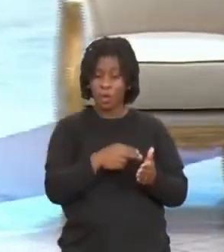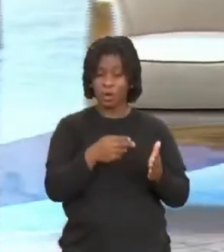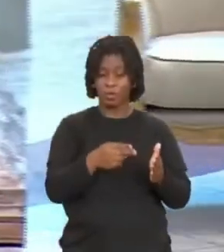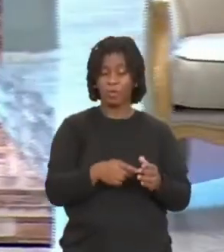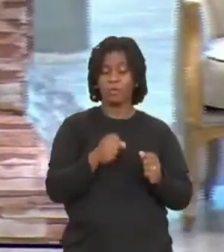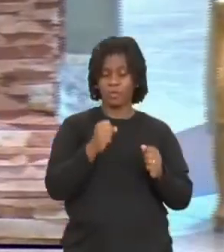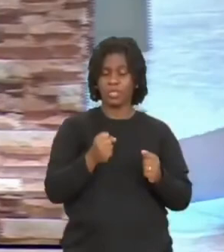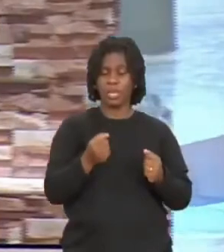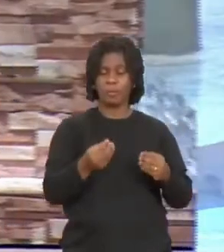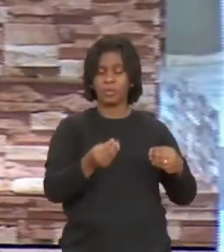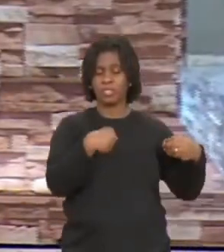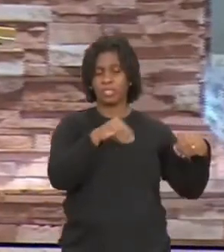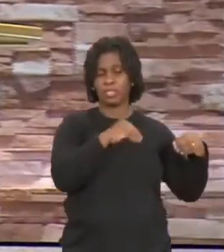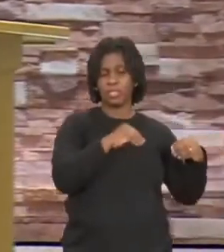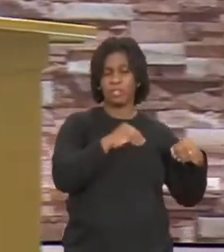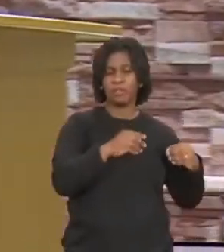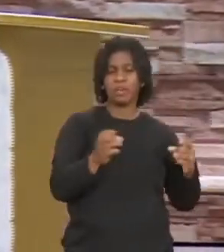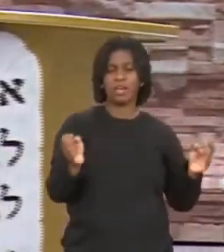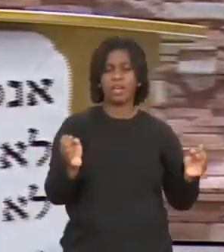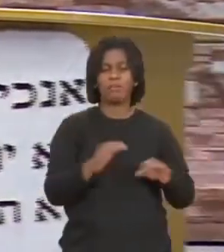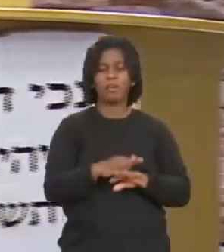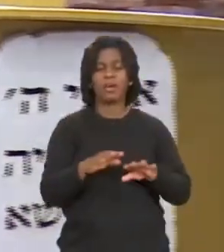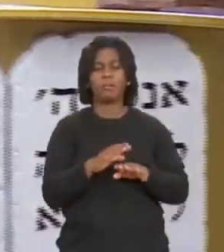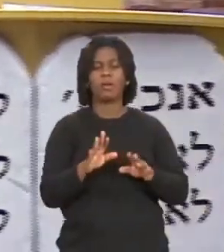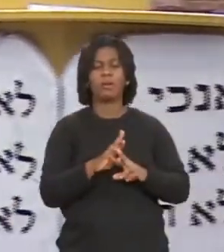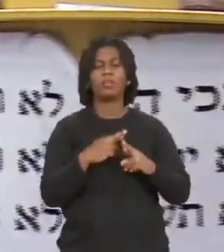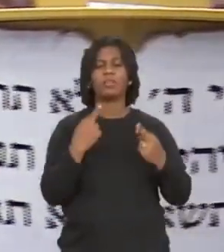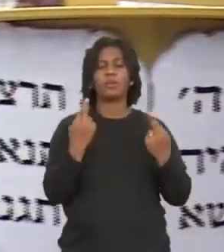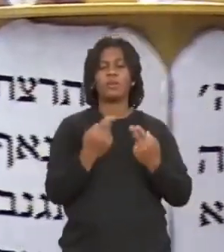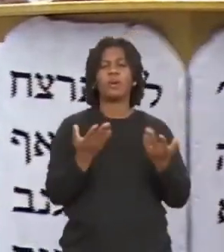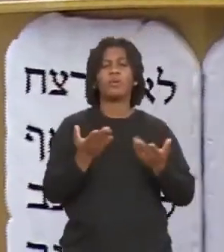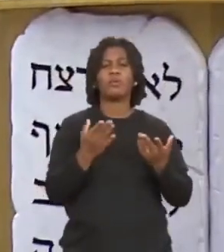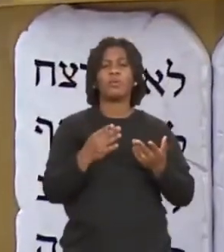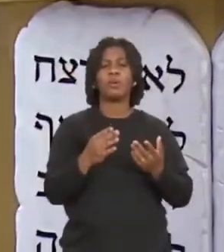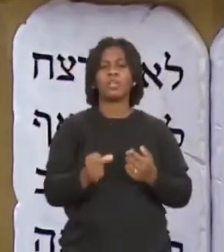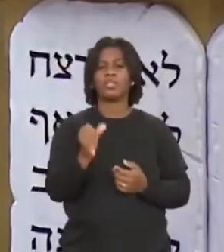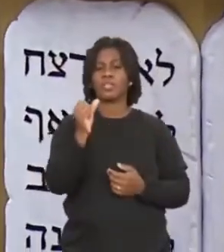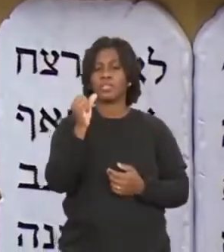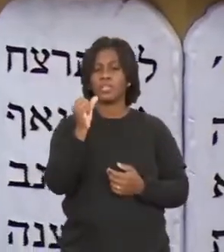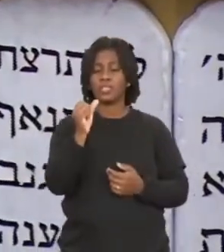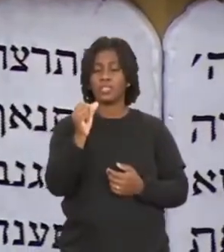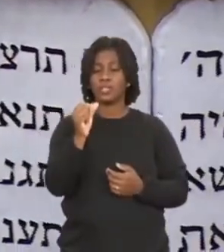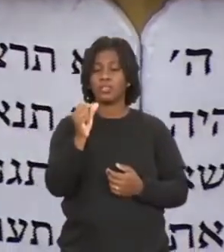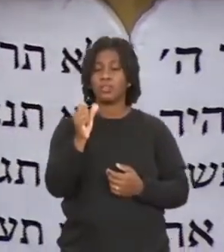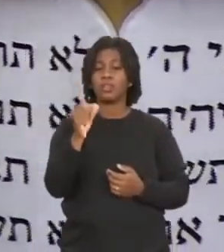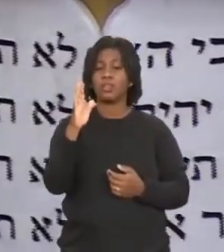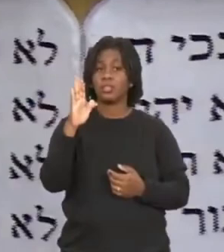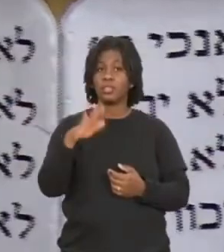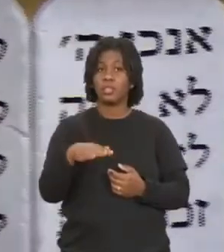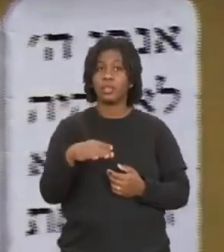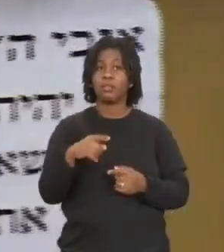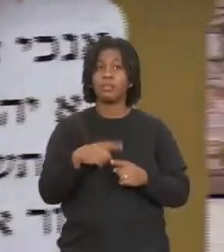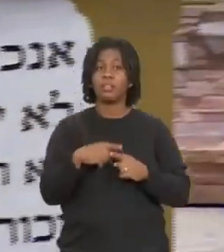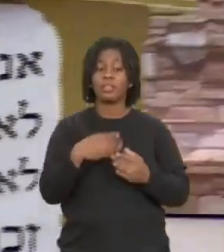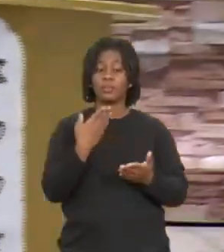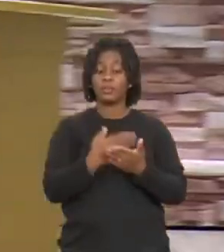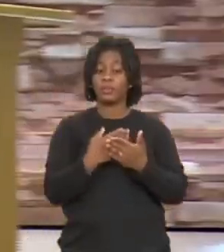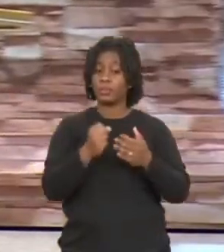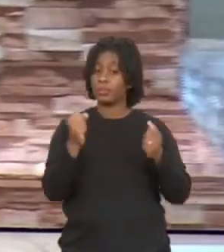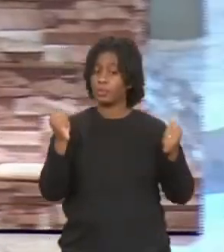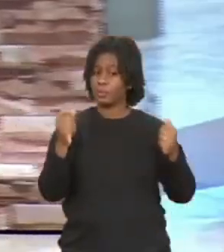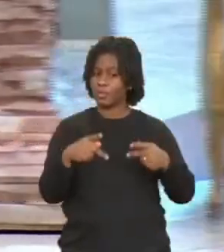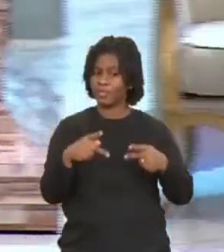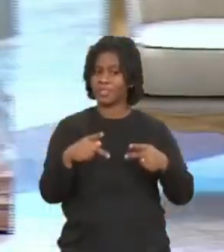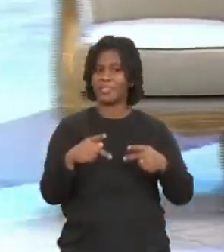para casa abençoado. 18 horas, o bispo Francisco vai estar aqui na terapia, aliás, no estudo do